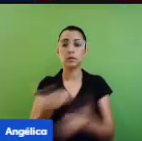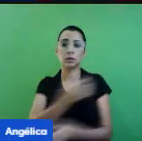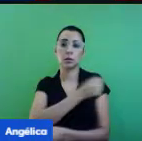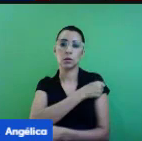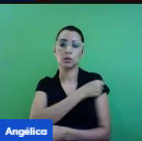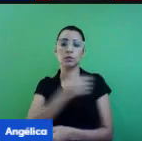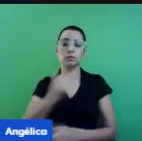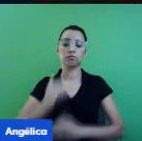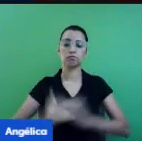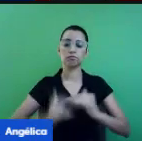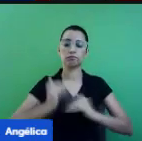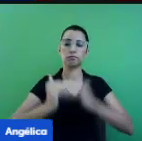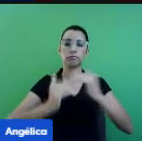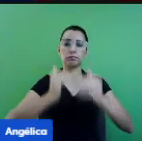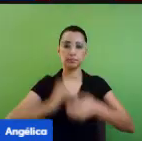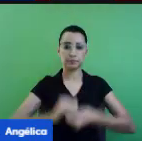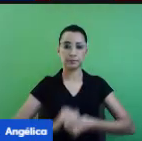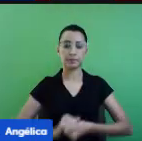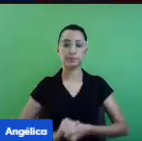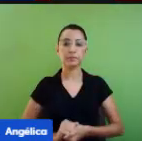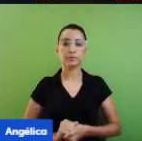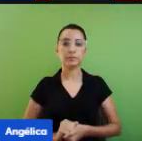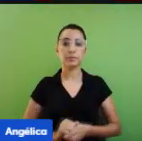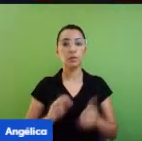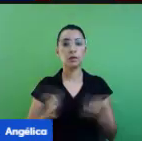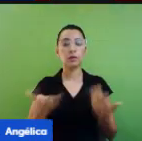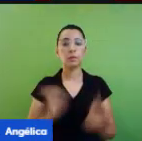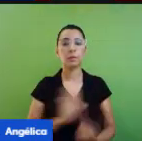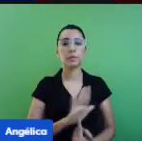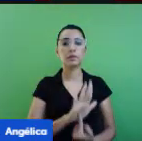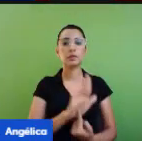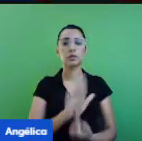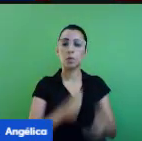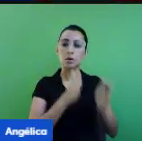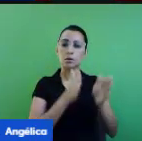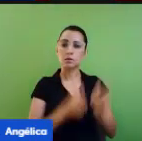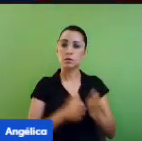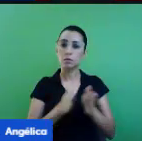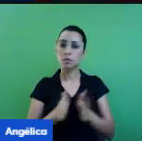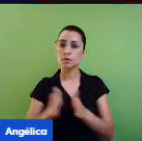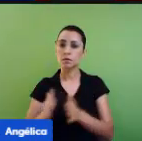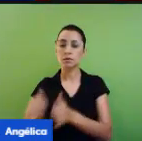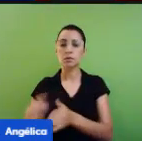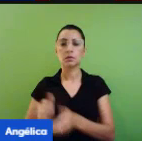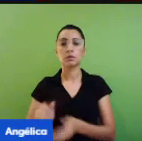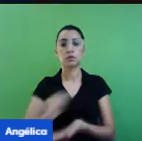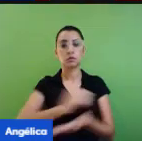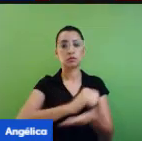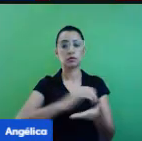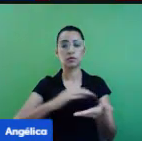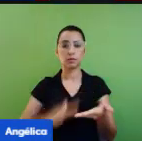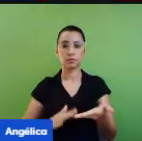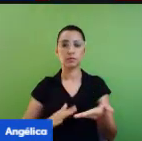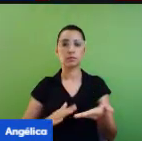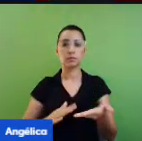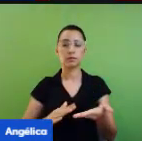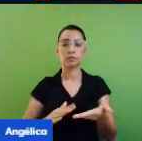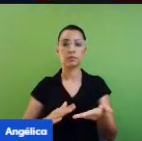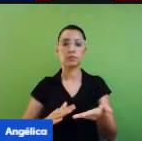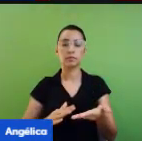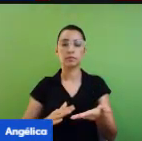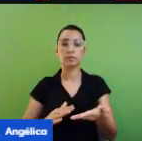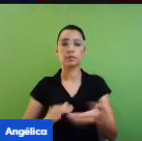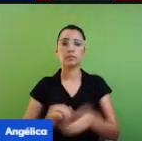desenvolvessem, ok? Então, ela apresentou aqui uma sequência de atividades com níveis